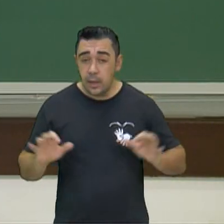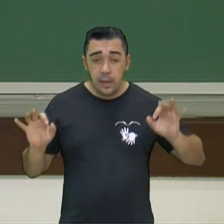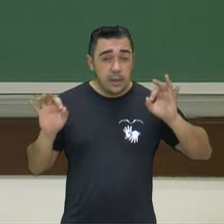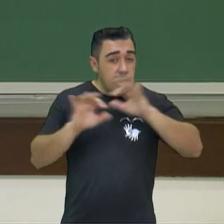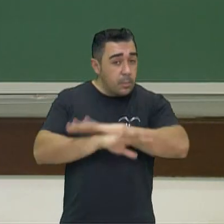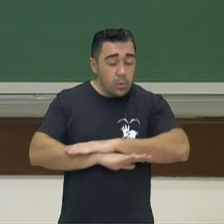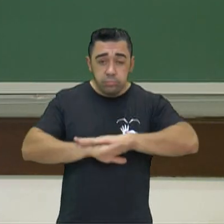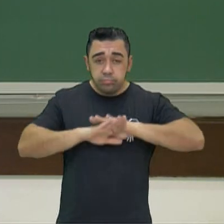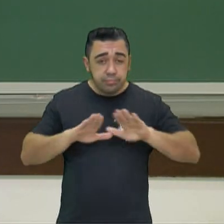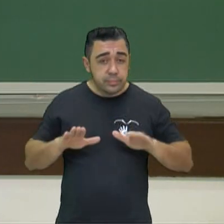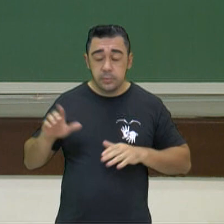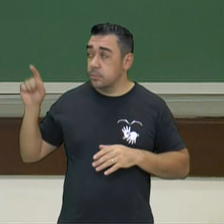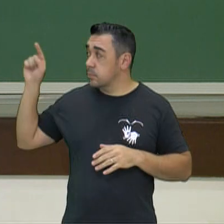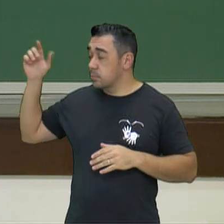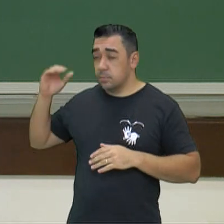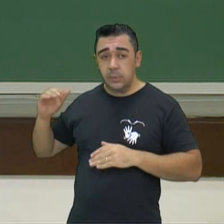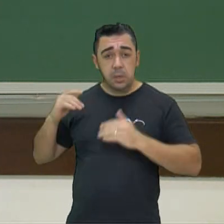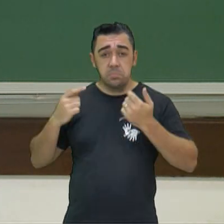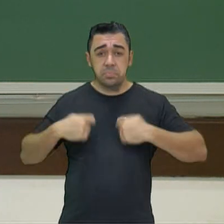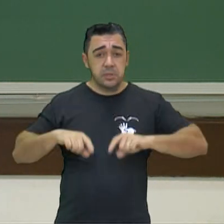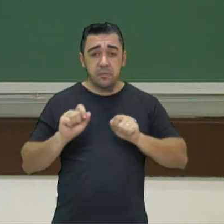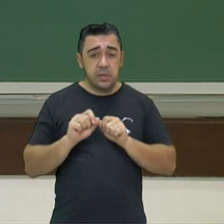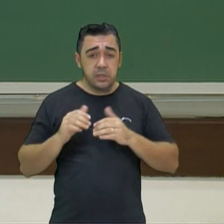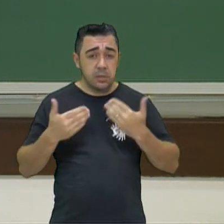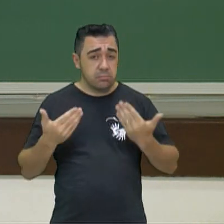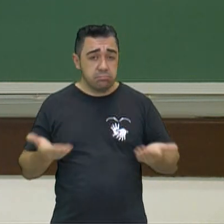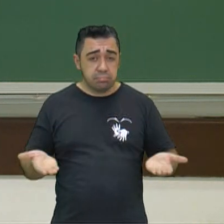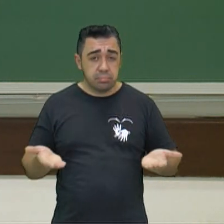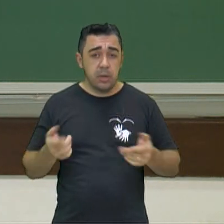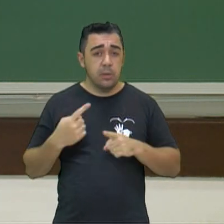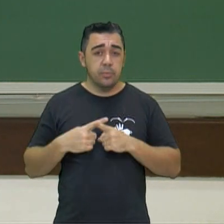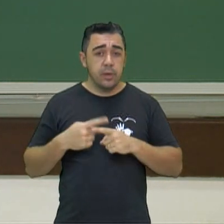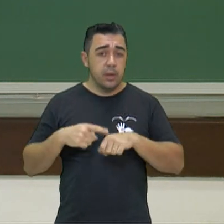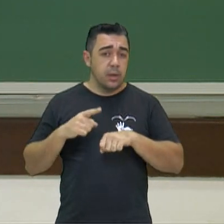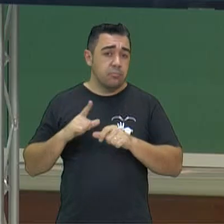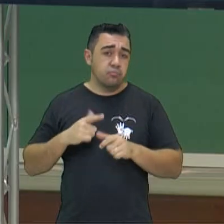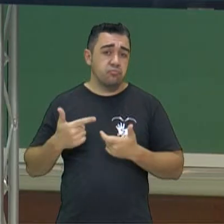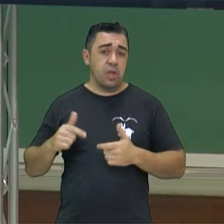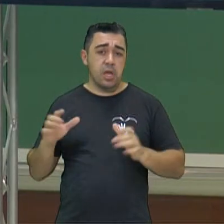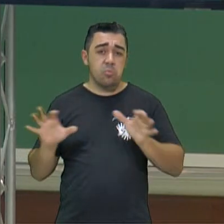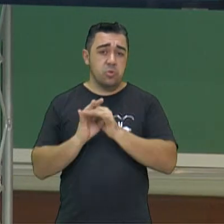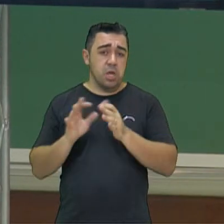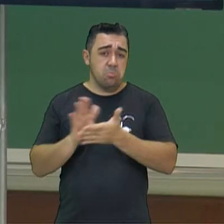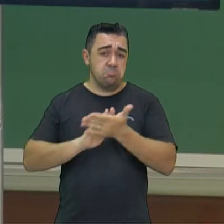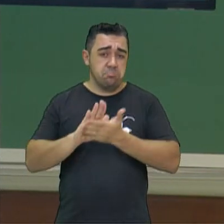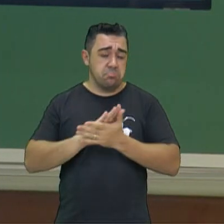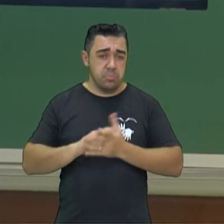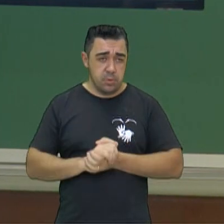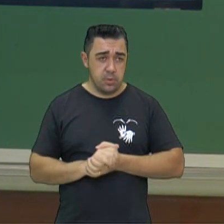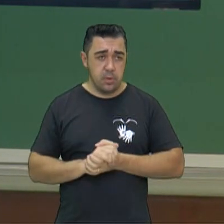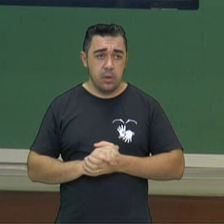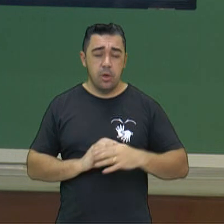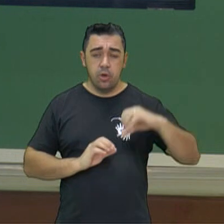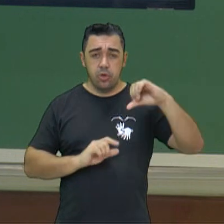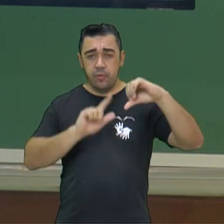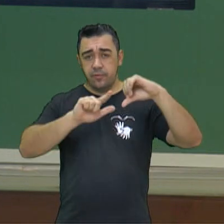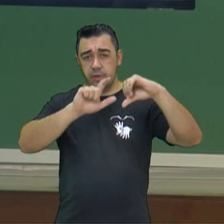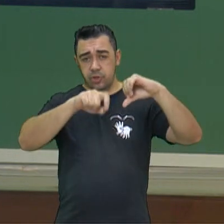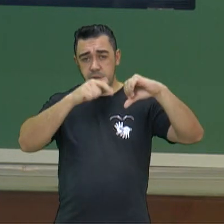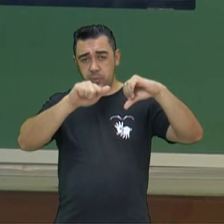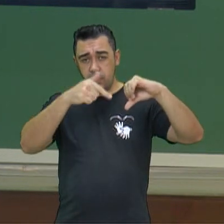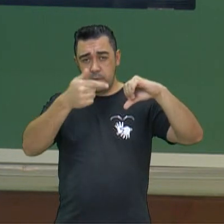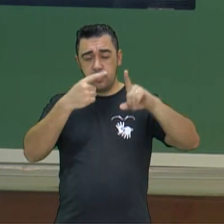prof, acabou aqui, porque não tenho mais para onde seguir, porque não tenho mais termos semelhantes para unir. Então, eu tenho 9x ao